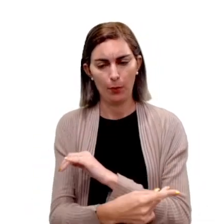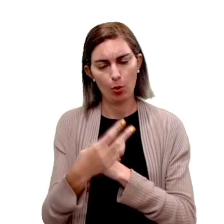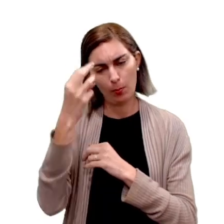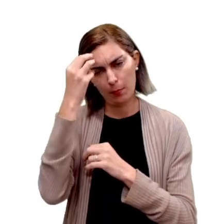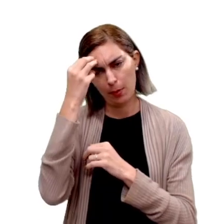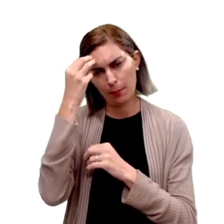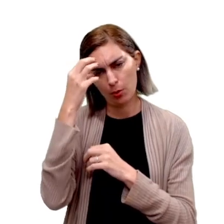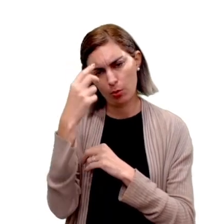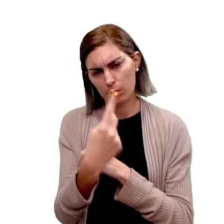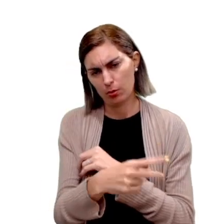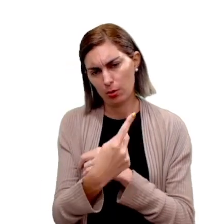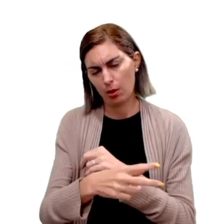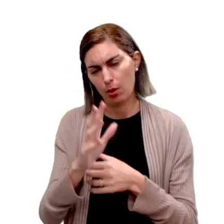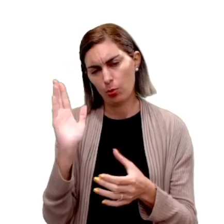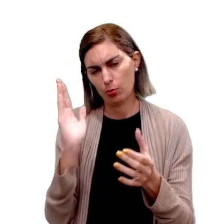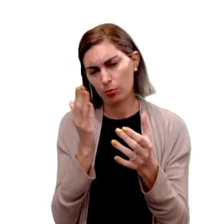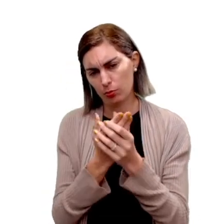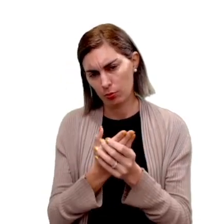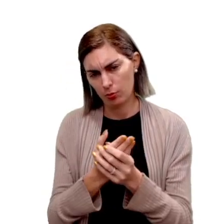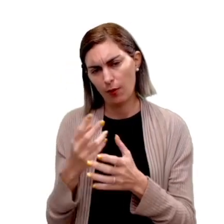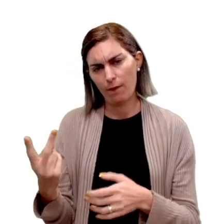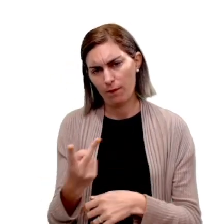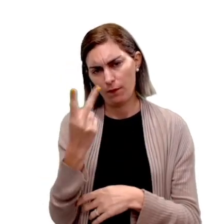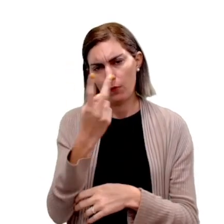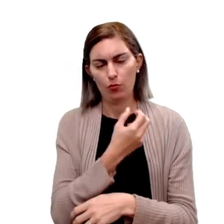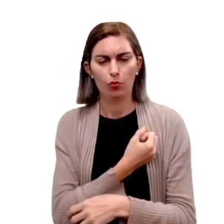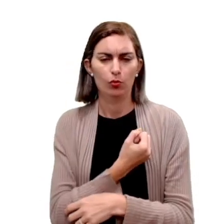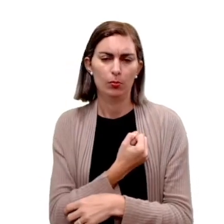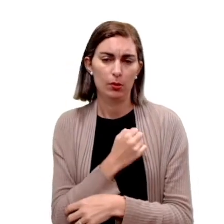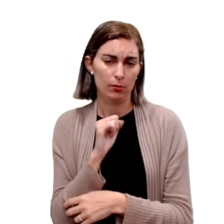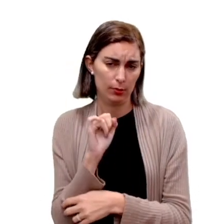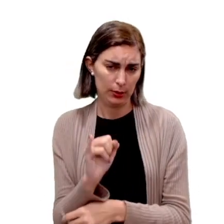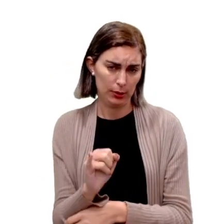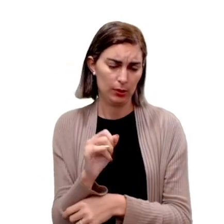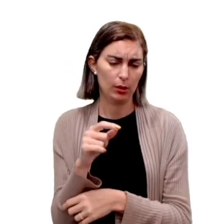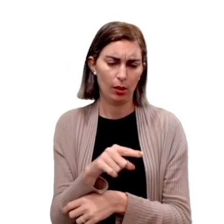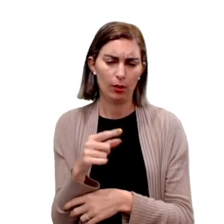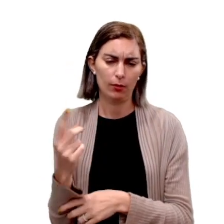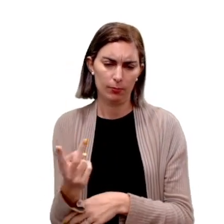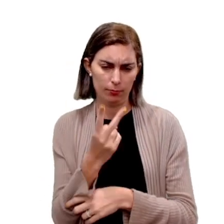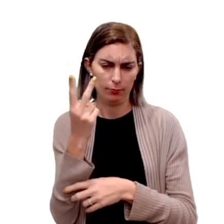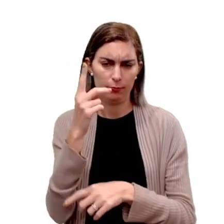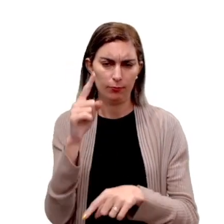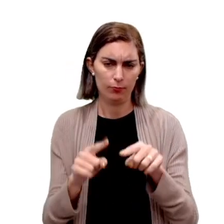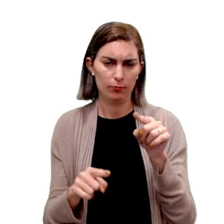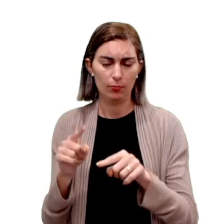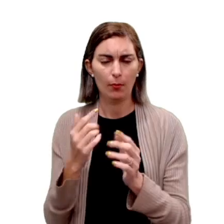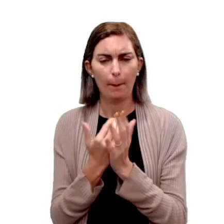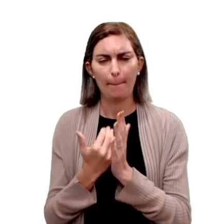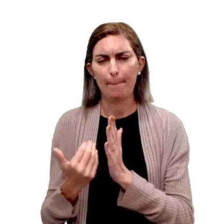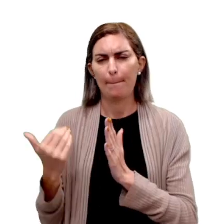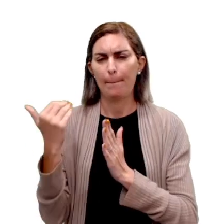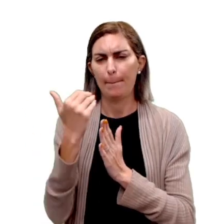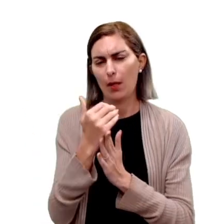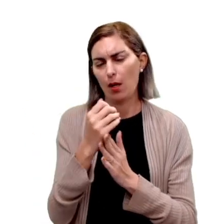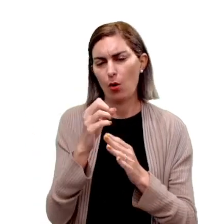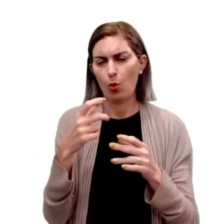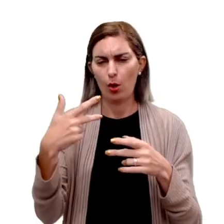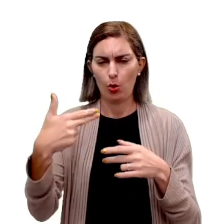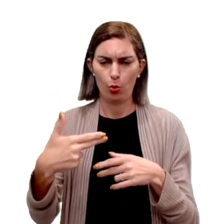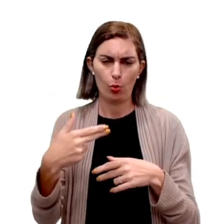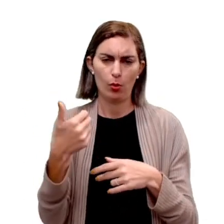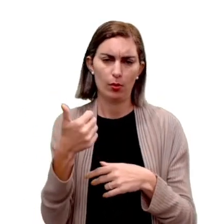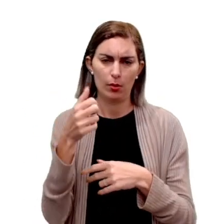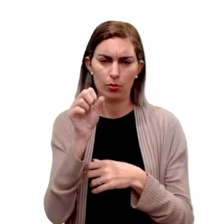memória para armazenar valores. Se o valor dessa variável for maior ou igual a